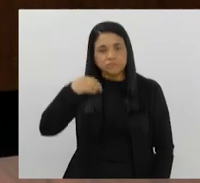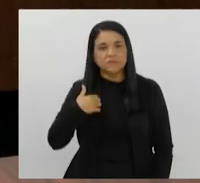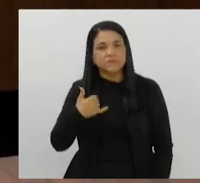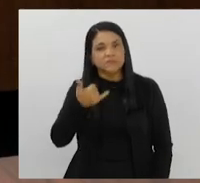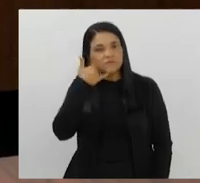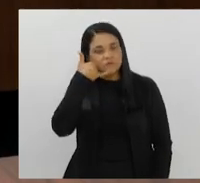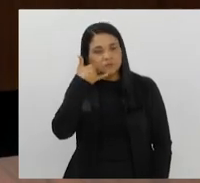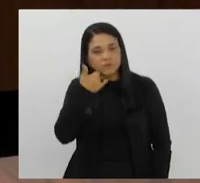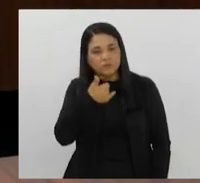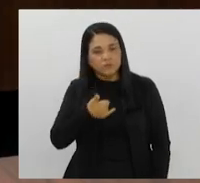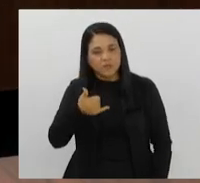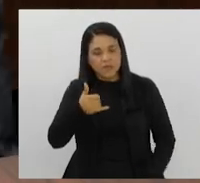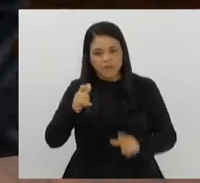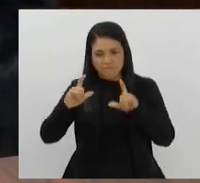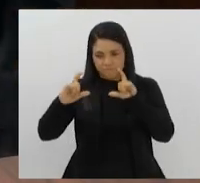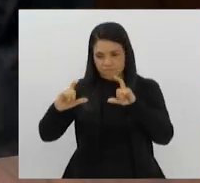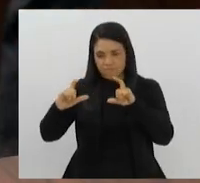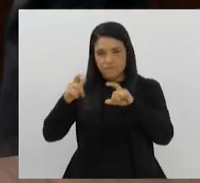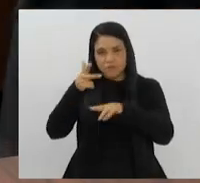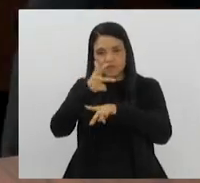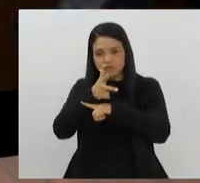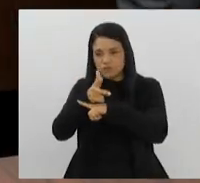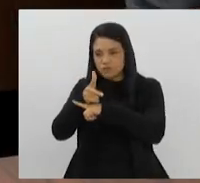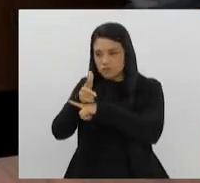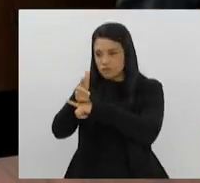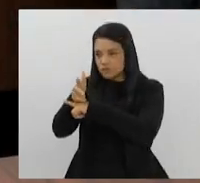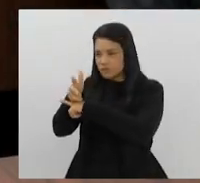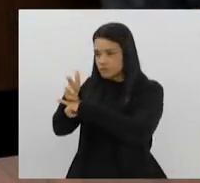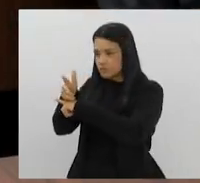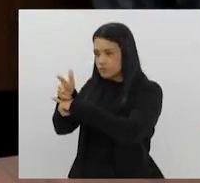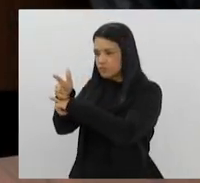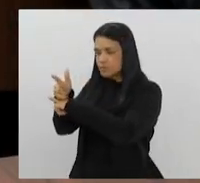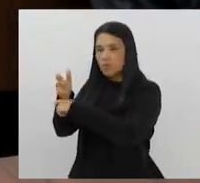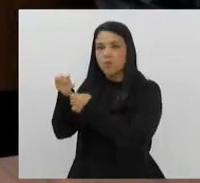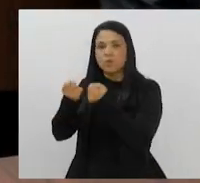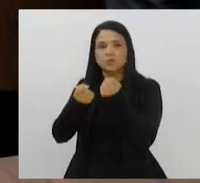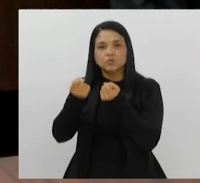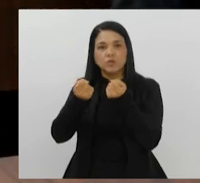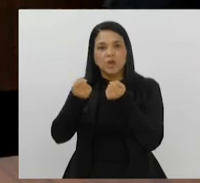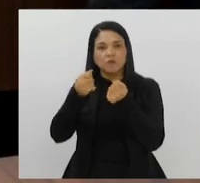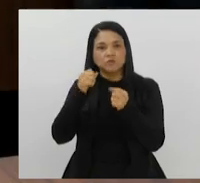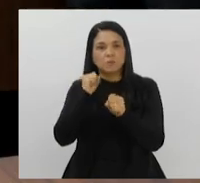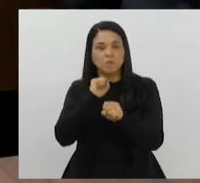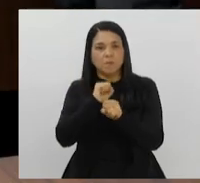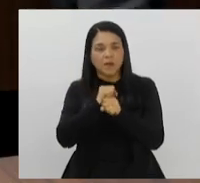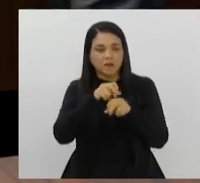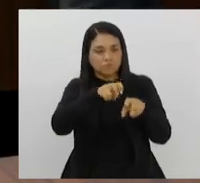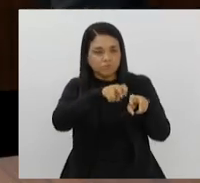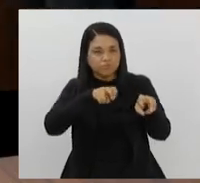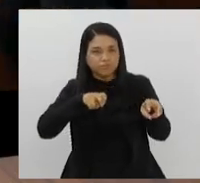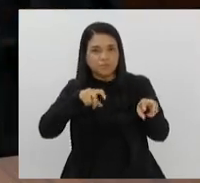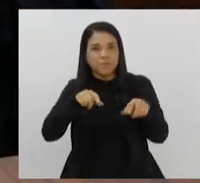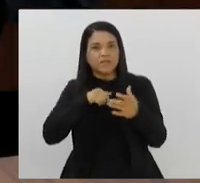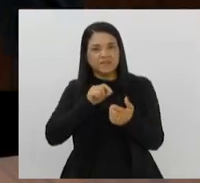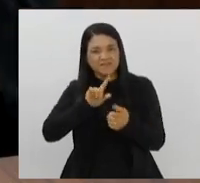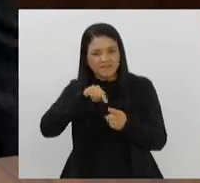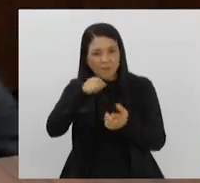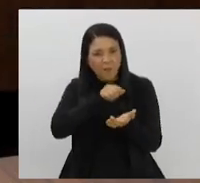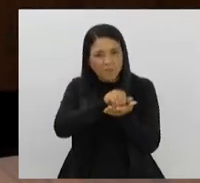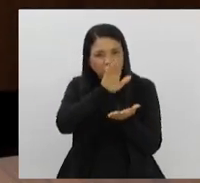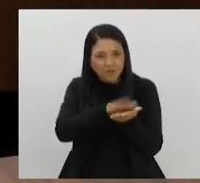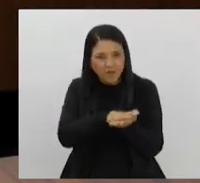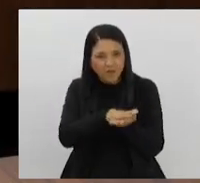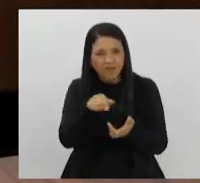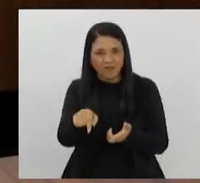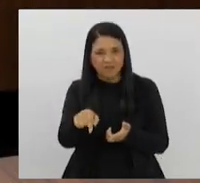celular ligado em vídeo, filmando todos os veículos que estavam parados ali, para depois multar esses veículos. Isso é totalmente